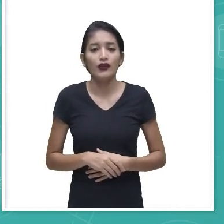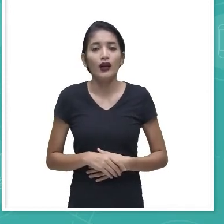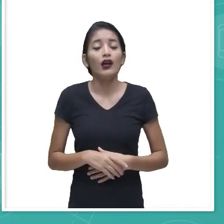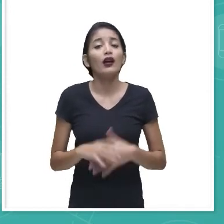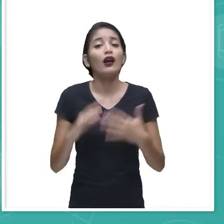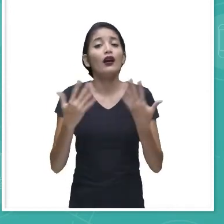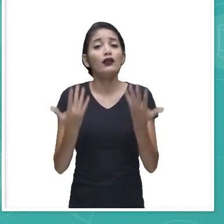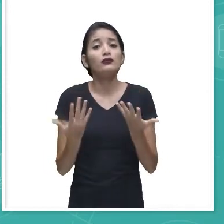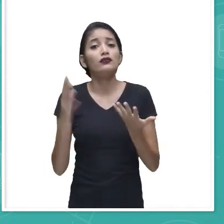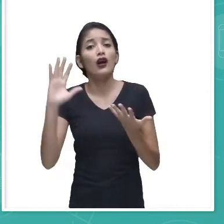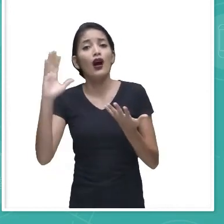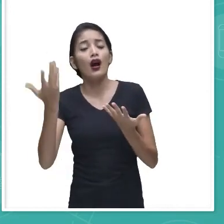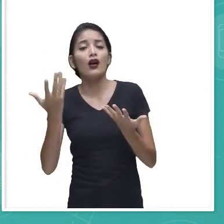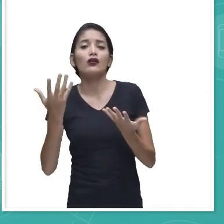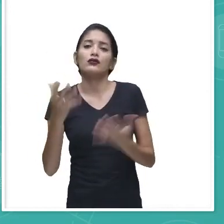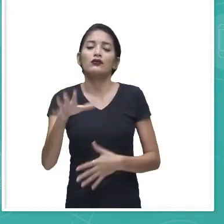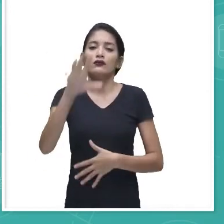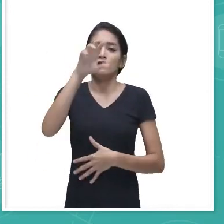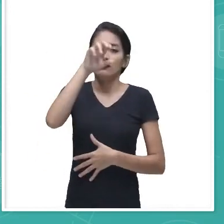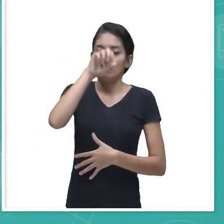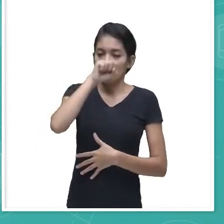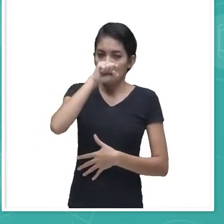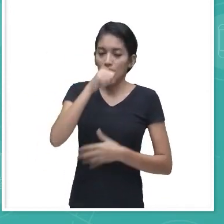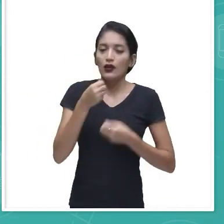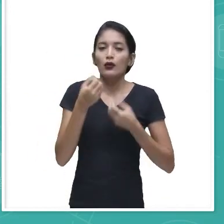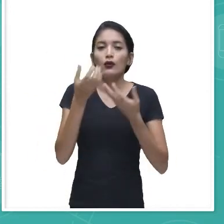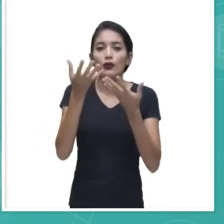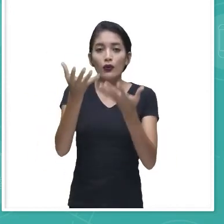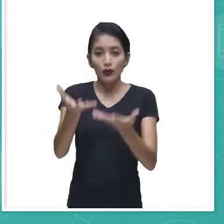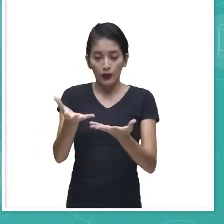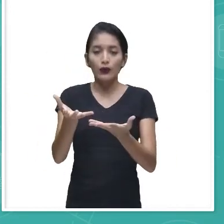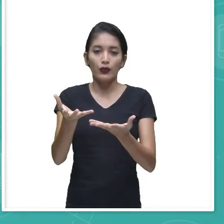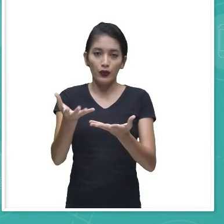quando a gente expira, e a gente expira gás carbônico para a